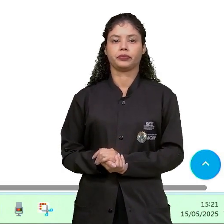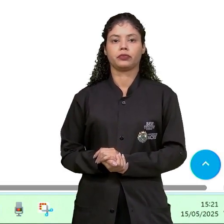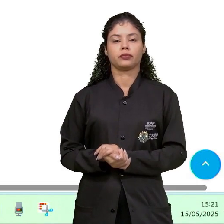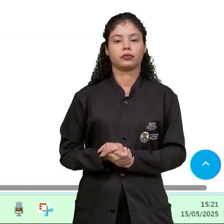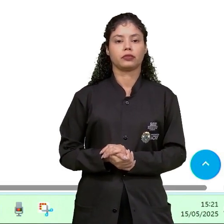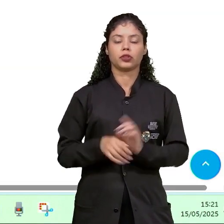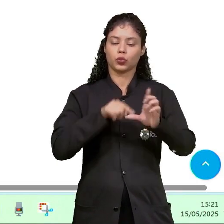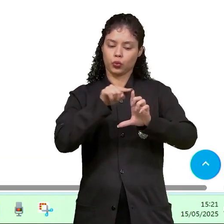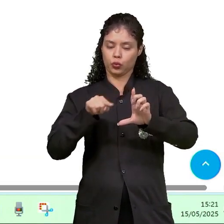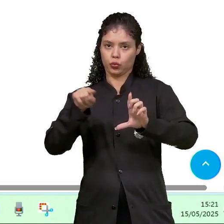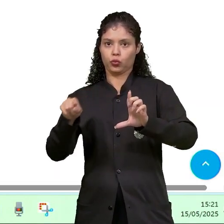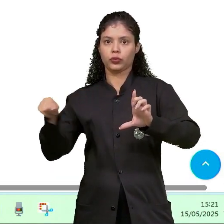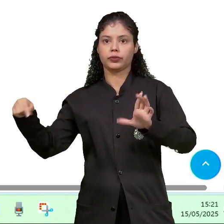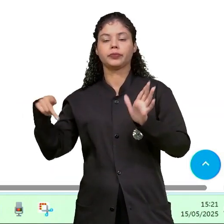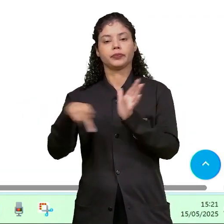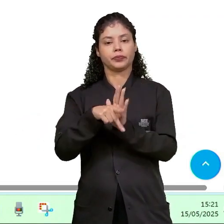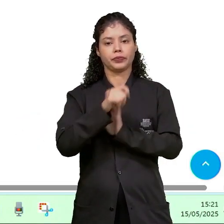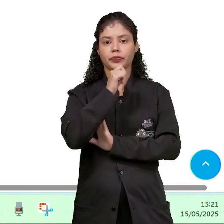estatística do SEI.